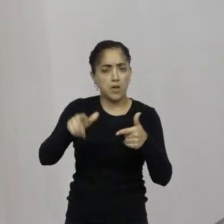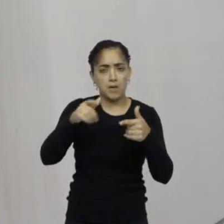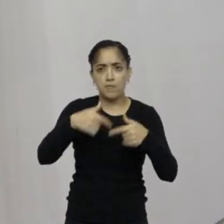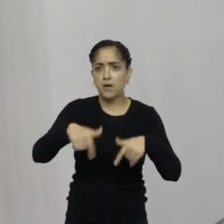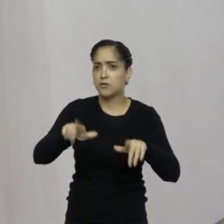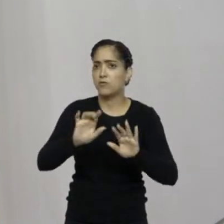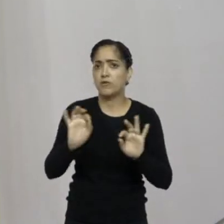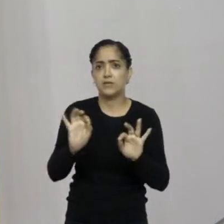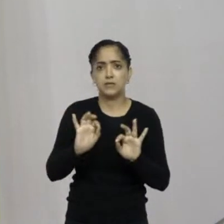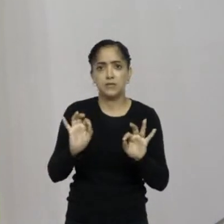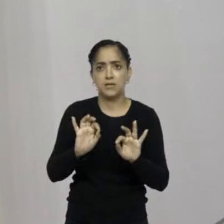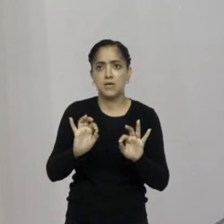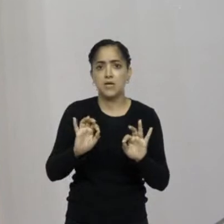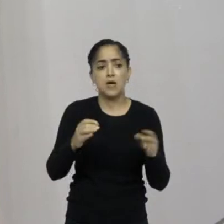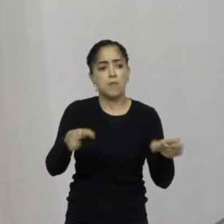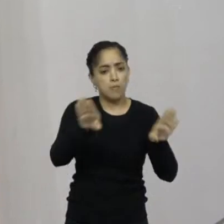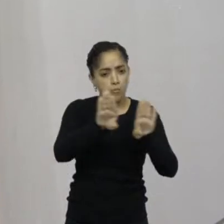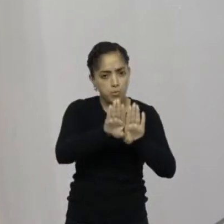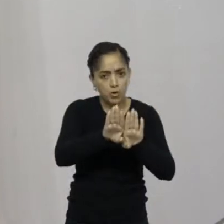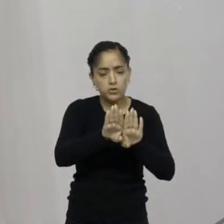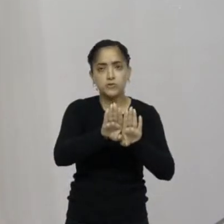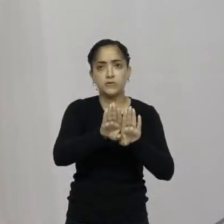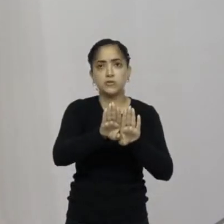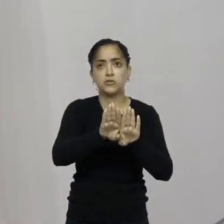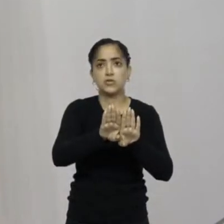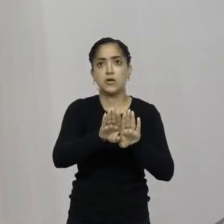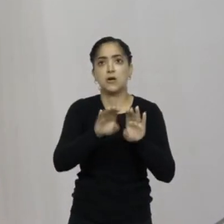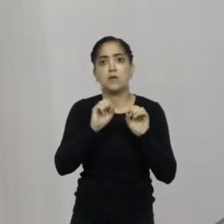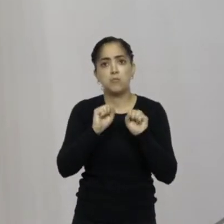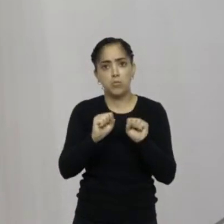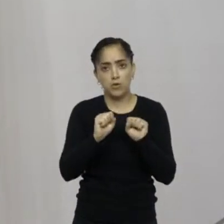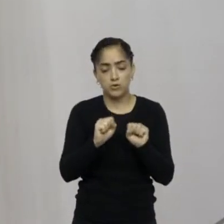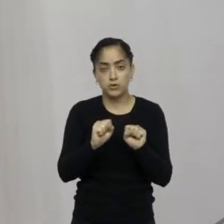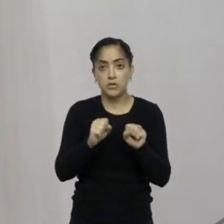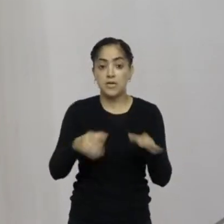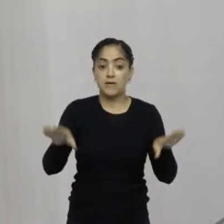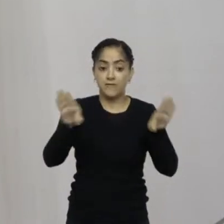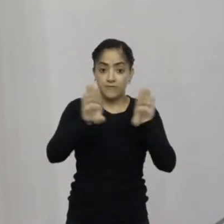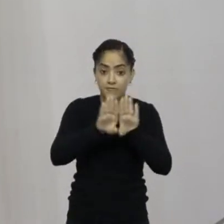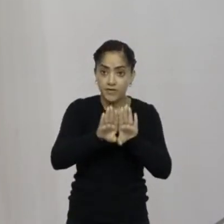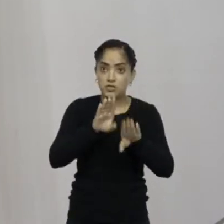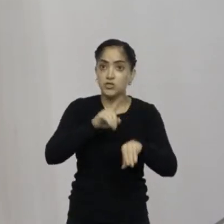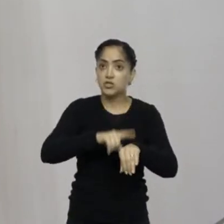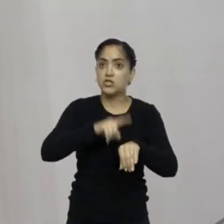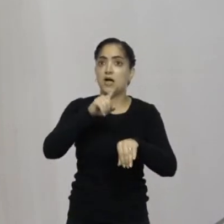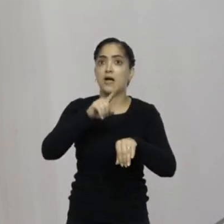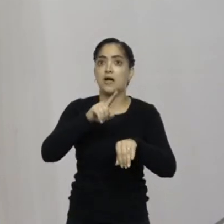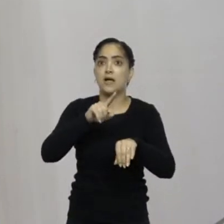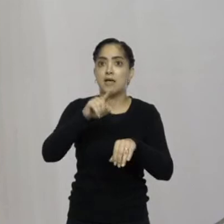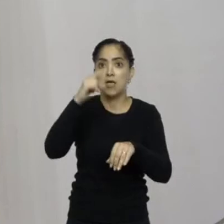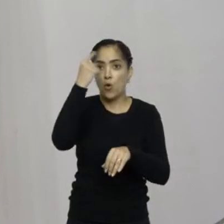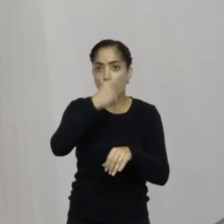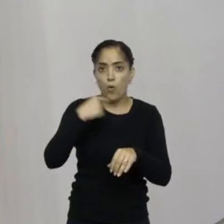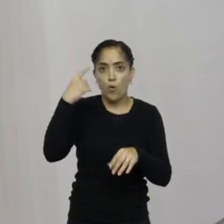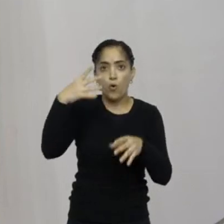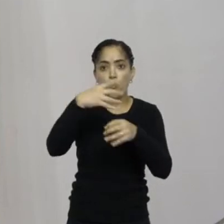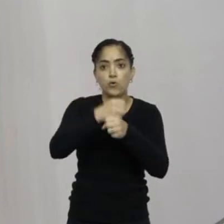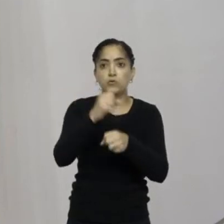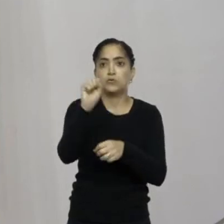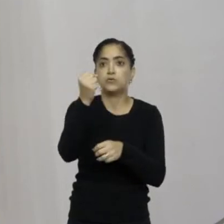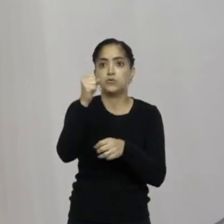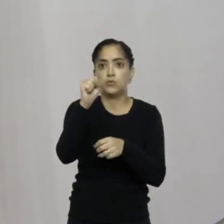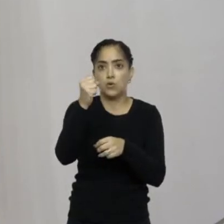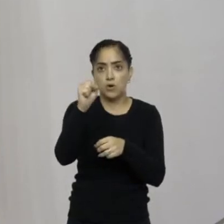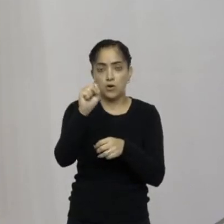essas comportas. Fecha imediatamente, porque da hora que fechar, demora mais 8 horas para fazer o efeito lá